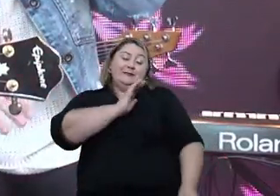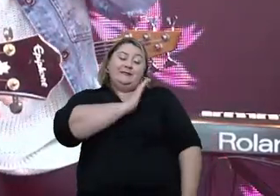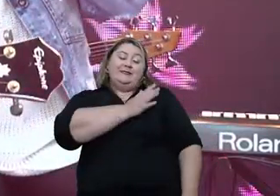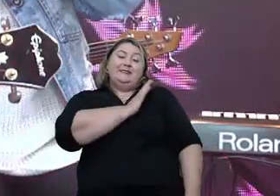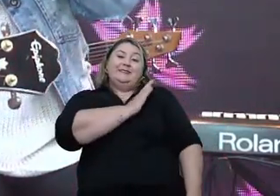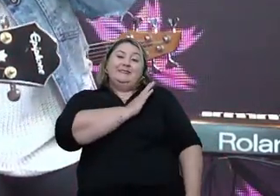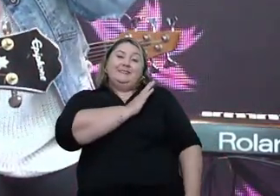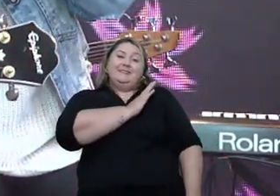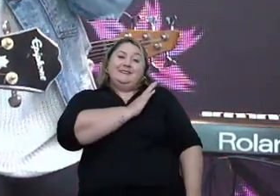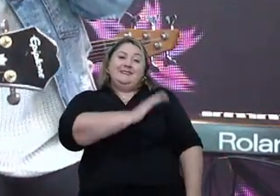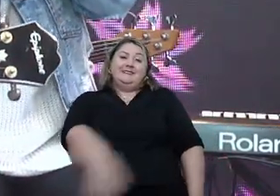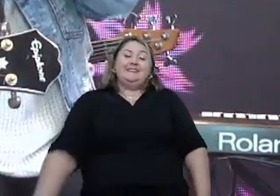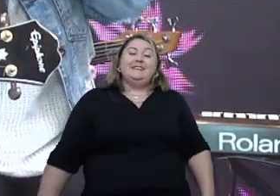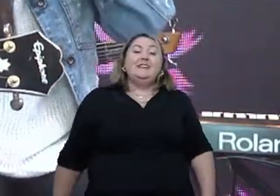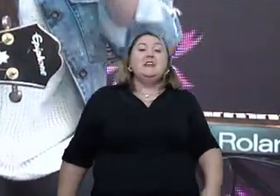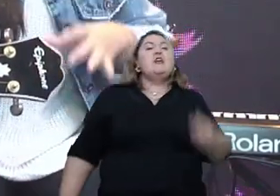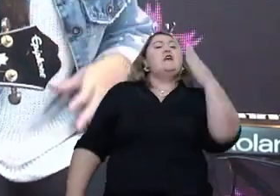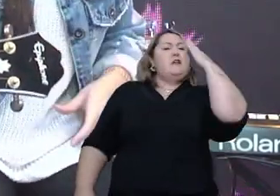enganar meu